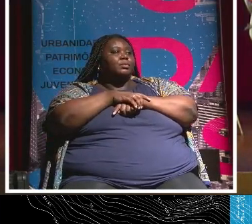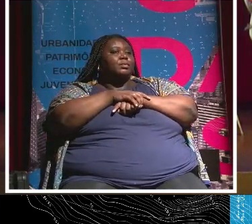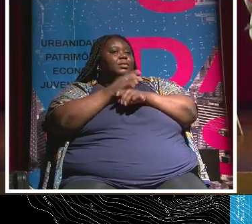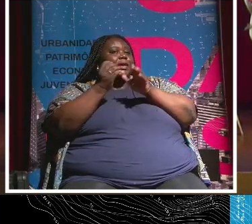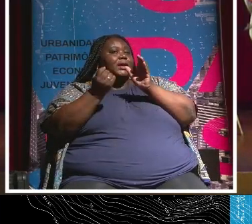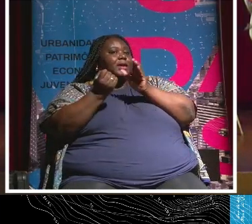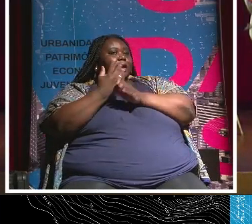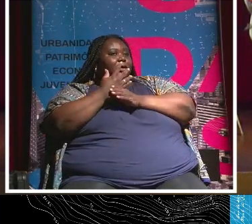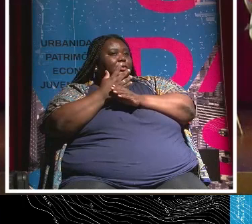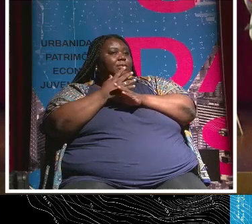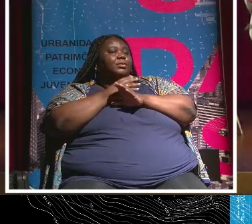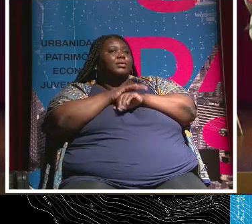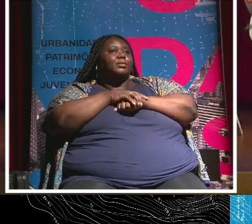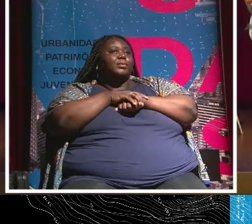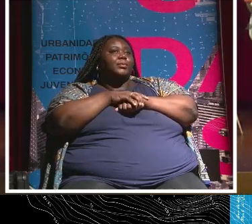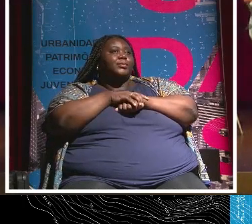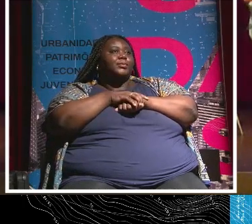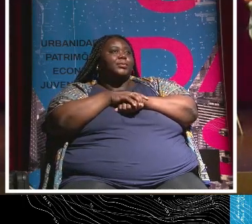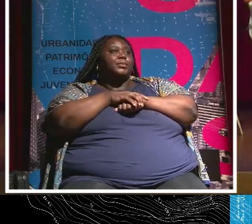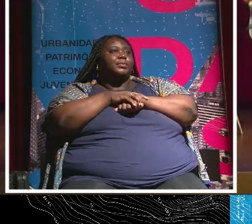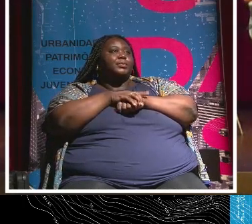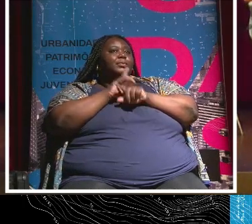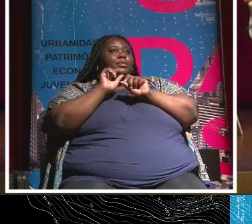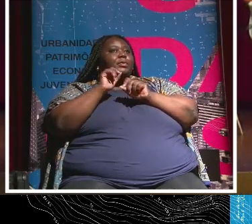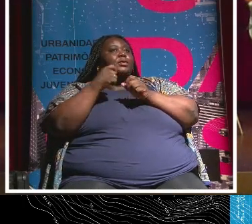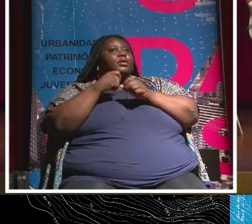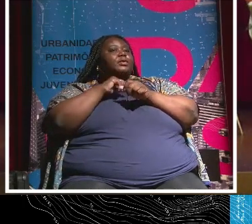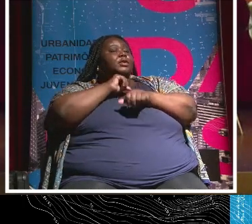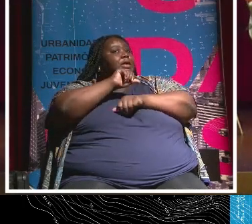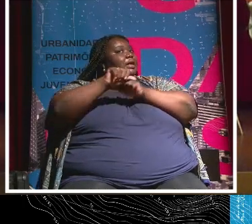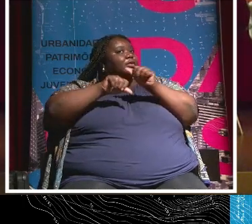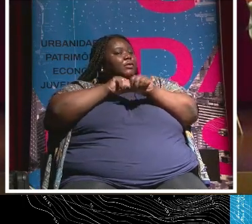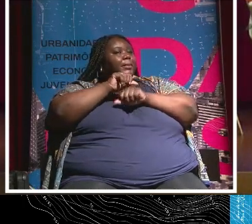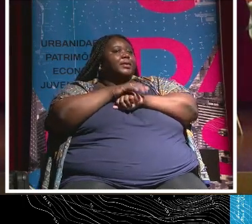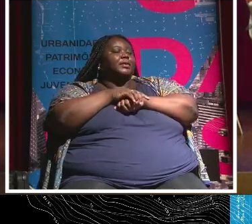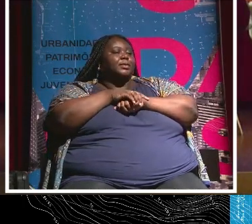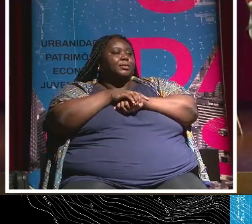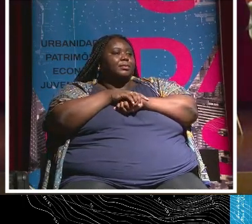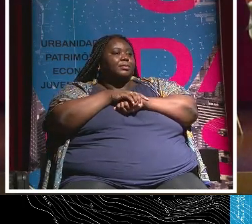criativa, nessa questão dos territórios em transformação.